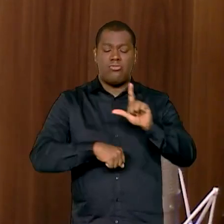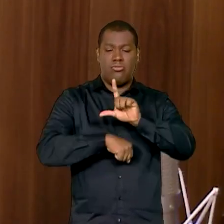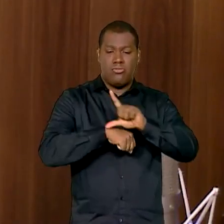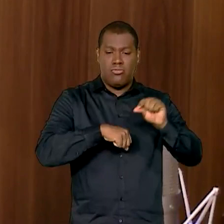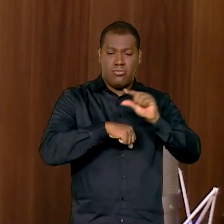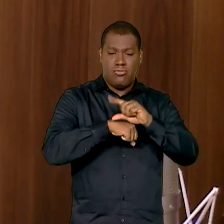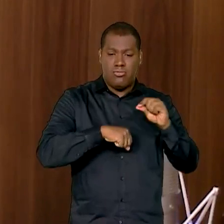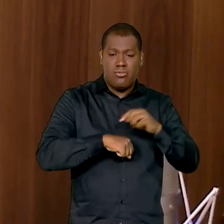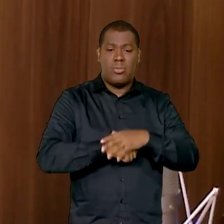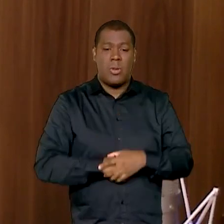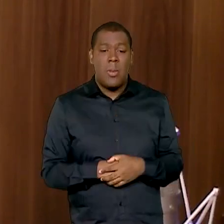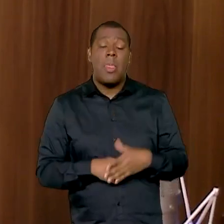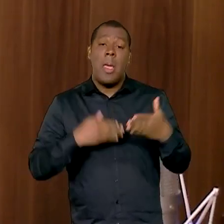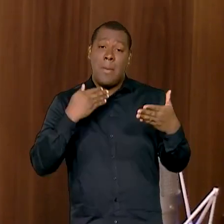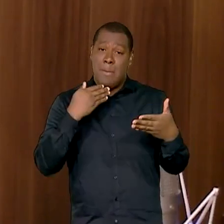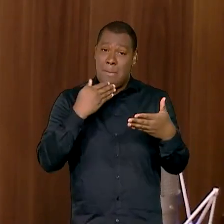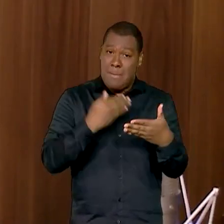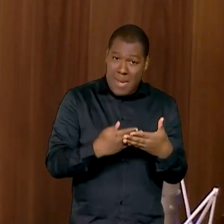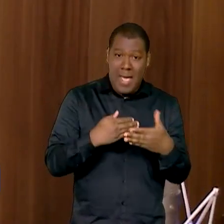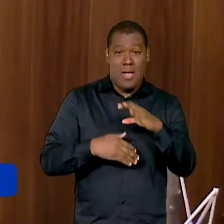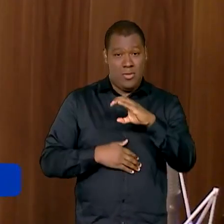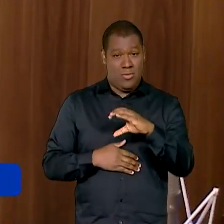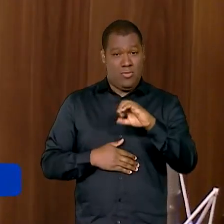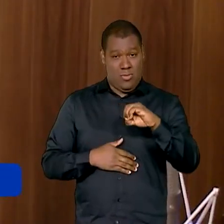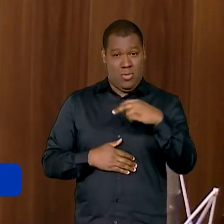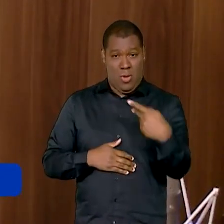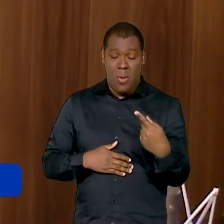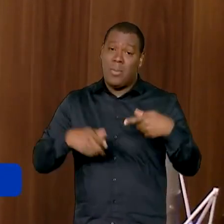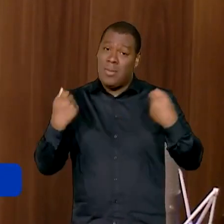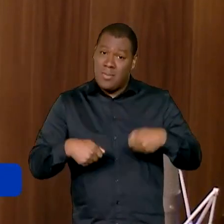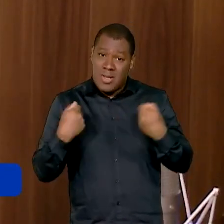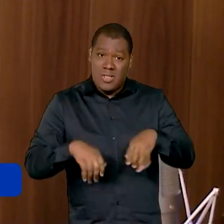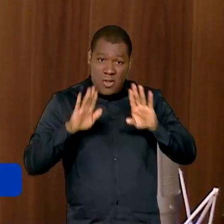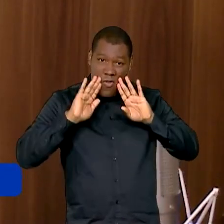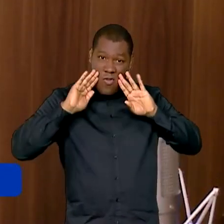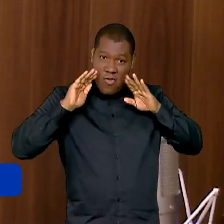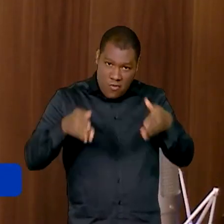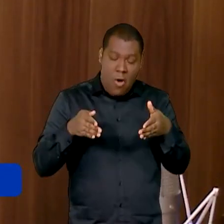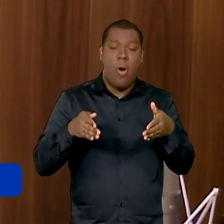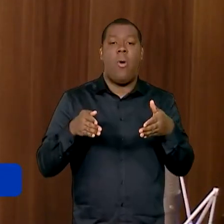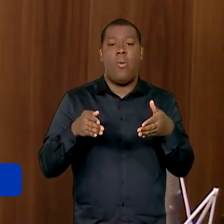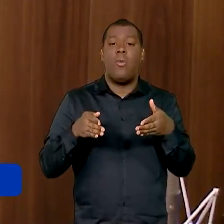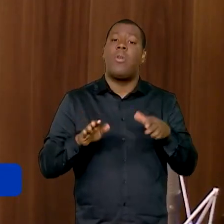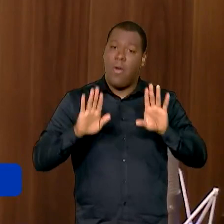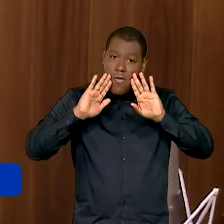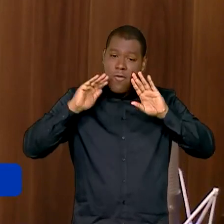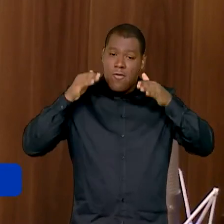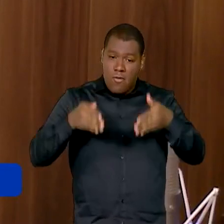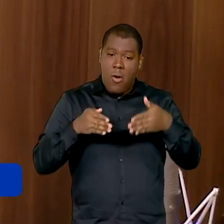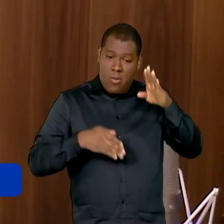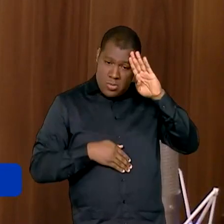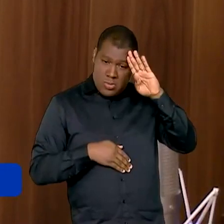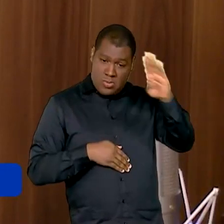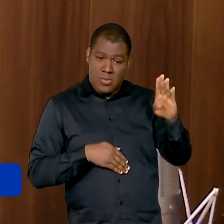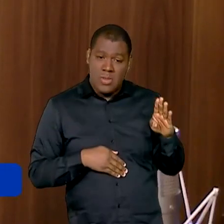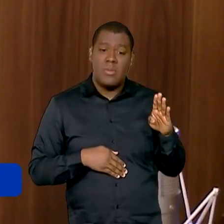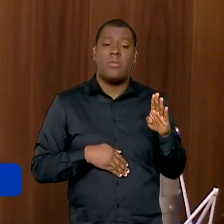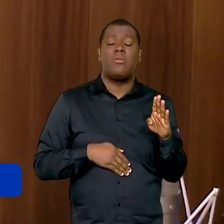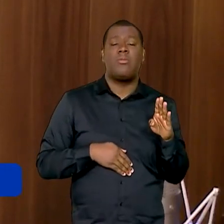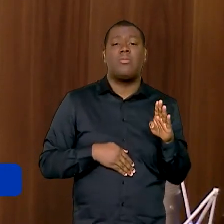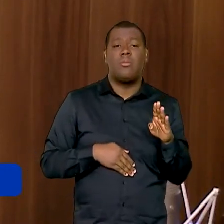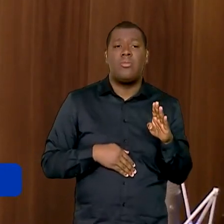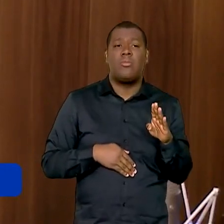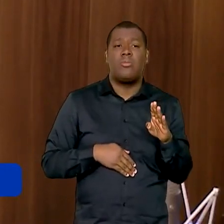da COP, é evidente que nós precisamos de uma dedicação exclusiva de uma equipe para vencer os desafios, que